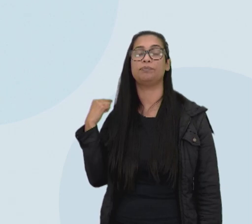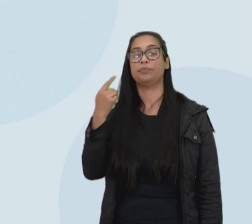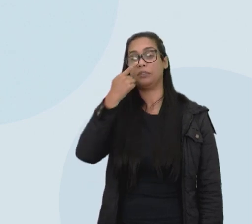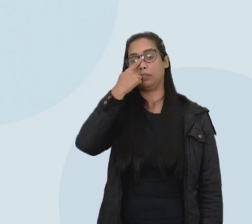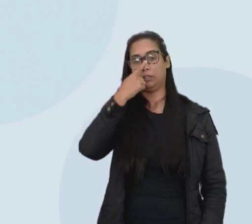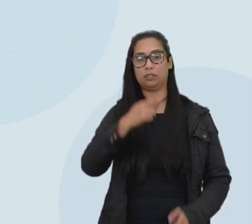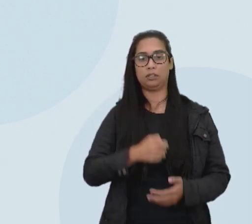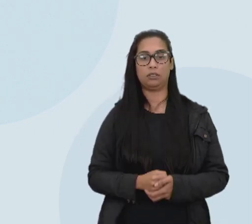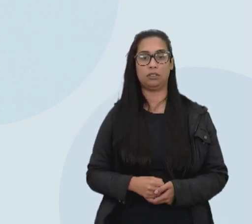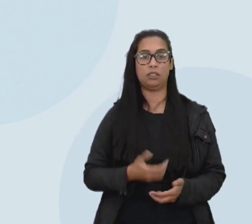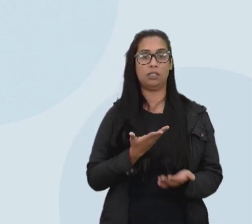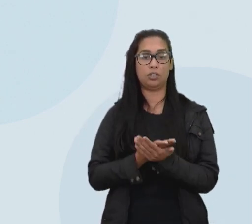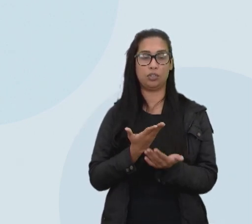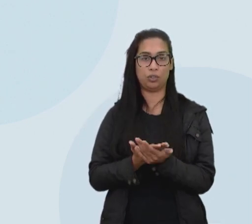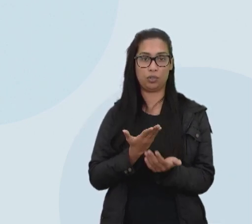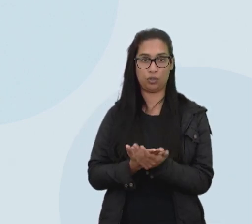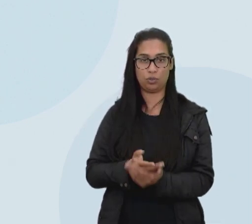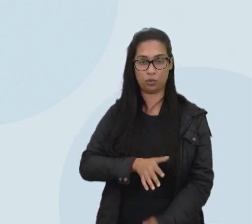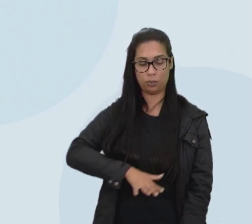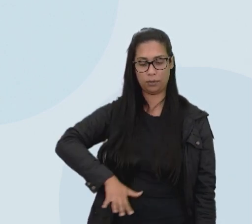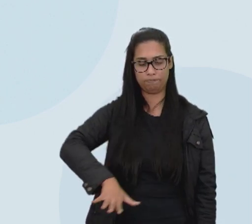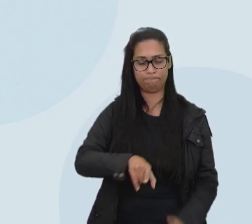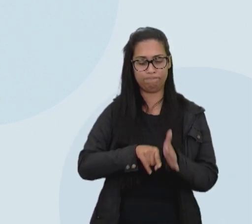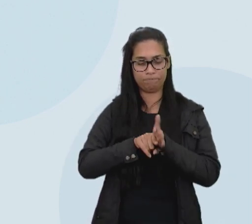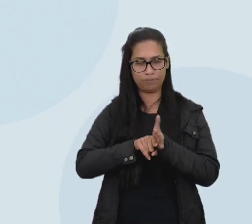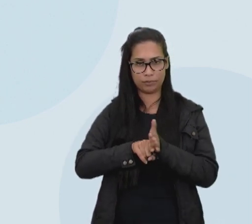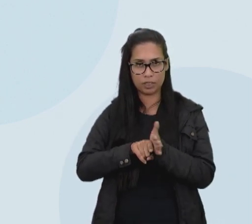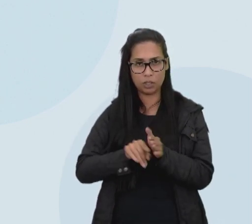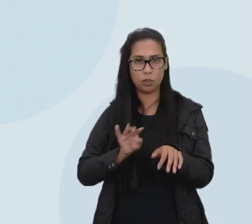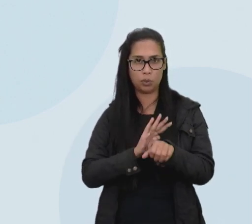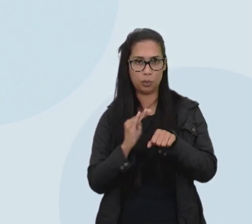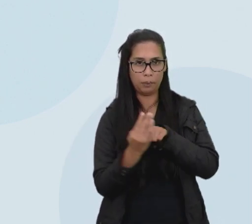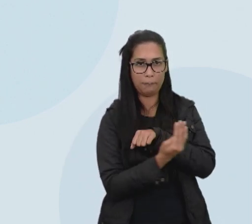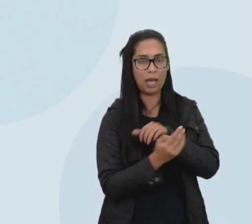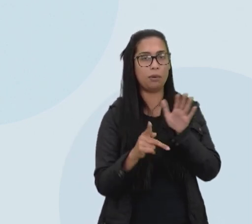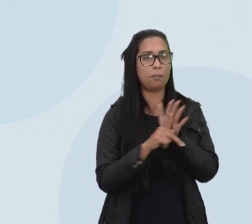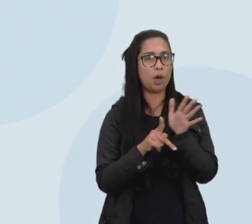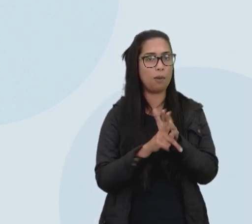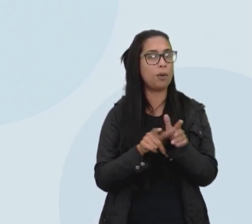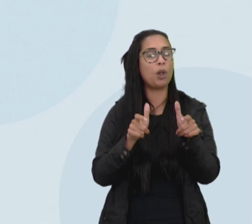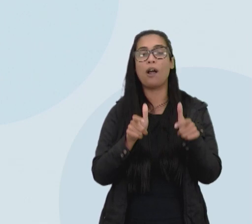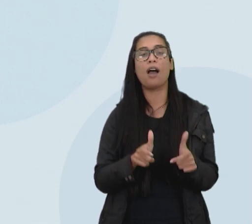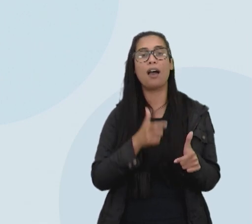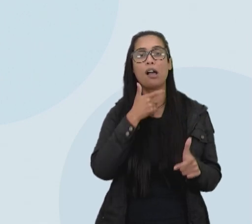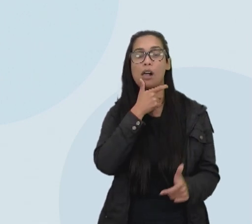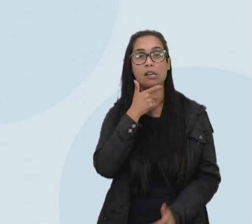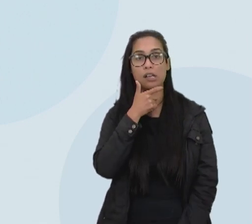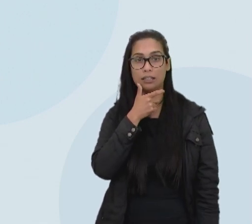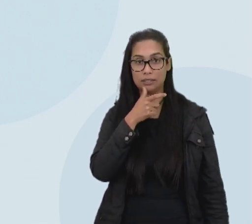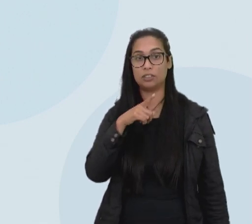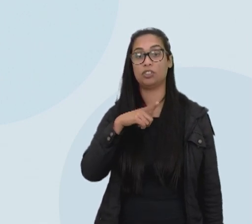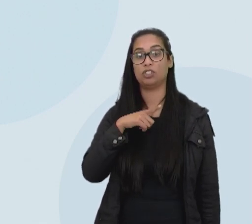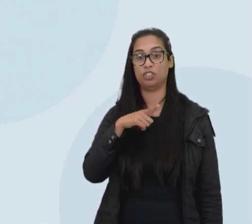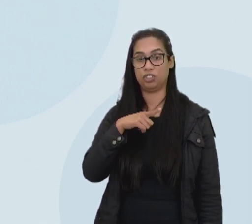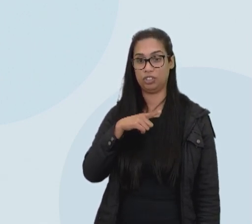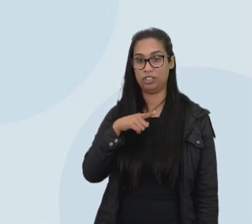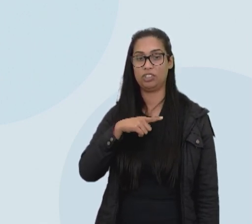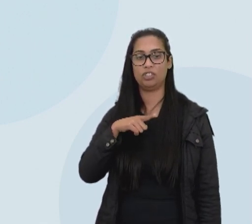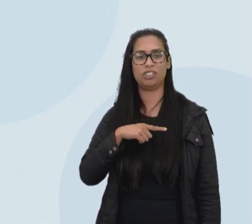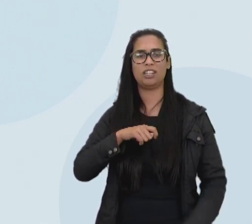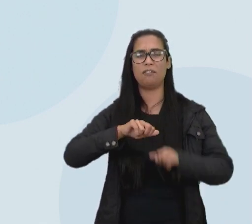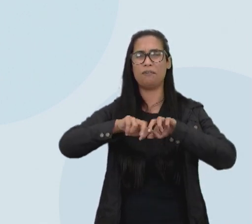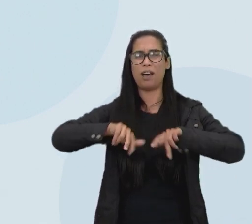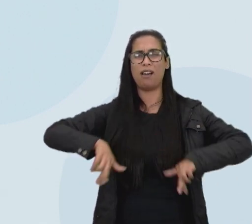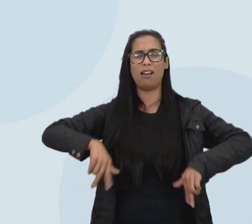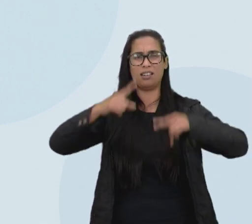de campo, em que eles foram para um bairro na Inglaterra, né, que tinha altos índices de criminalidade. E